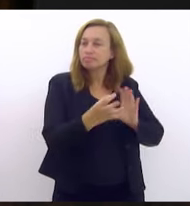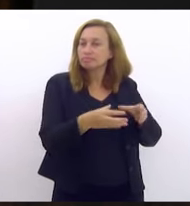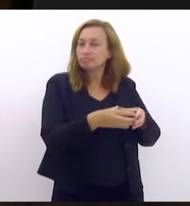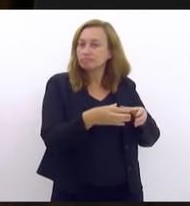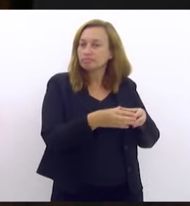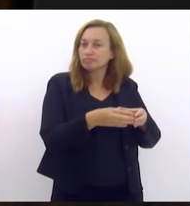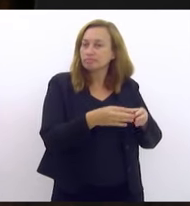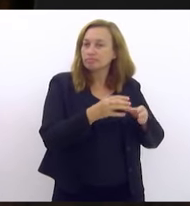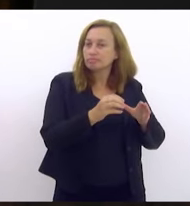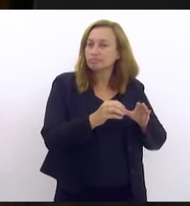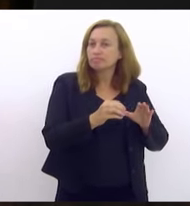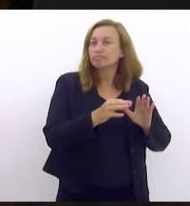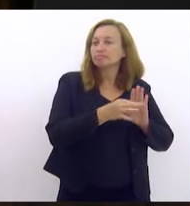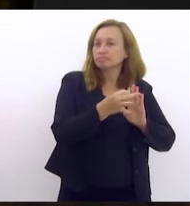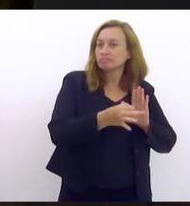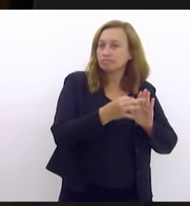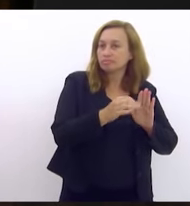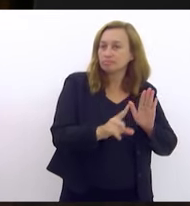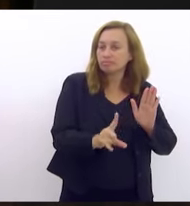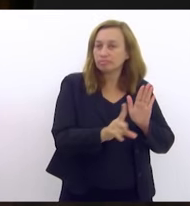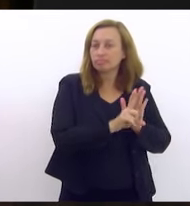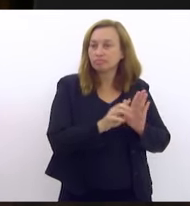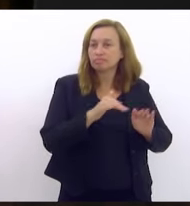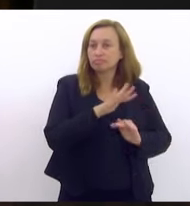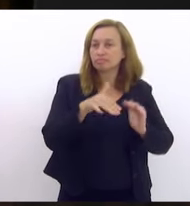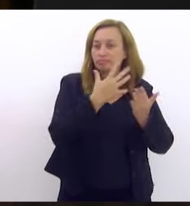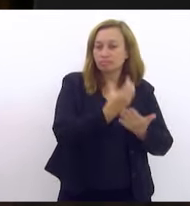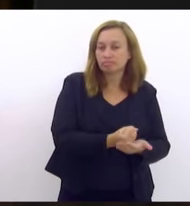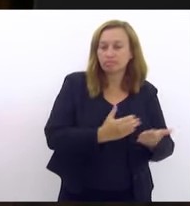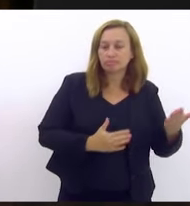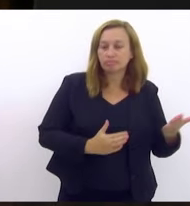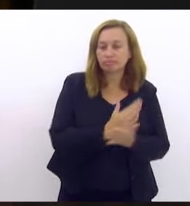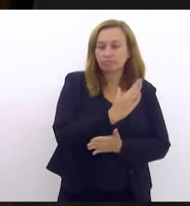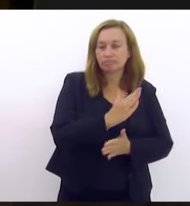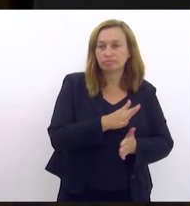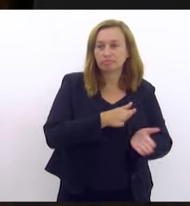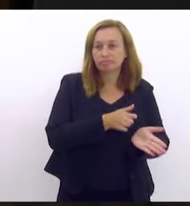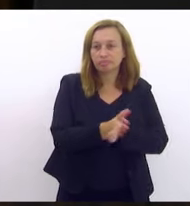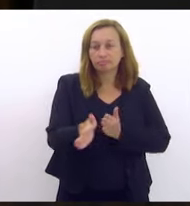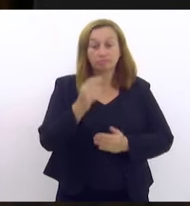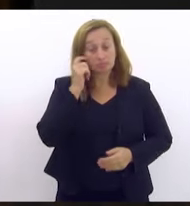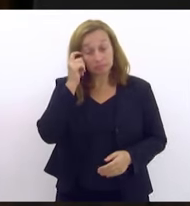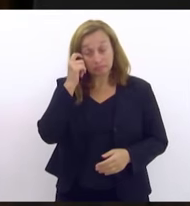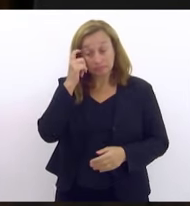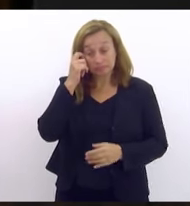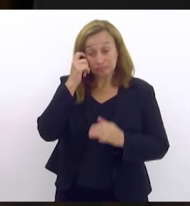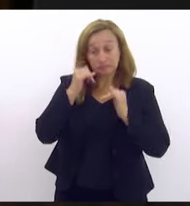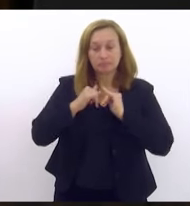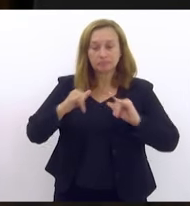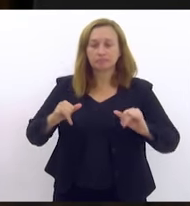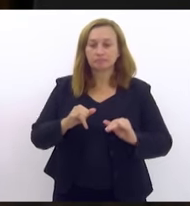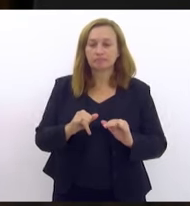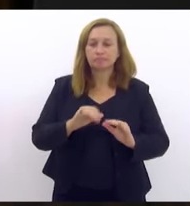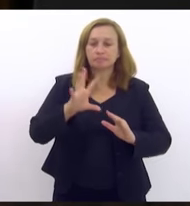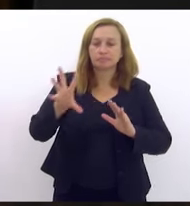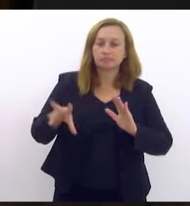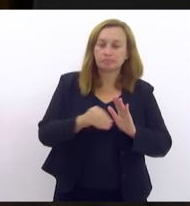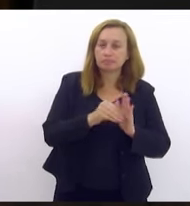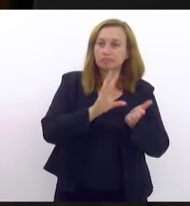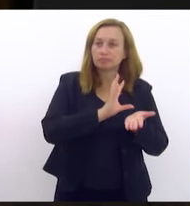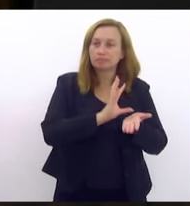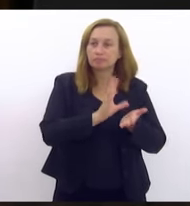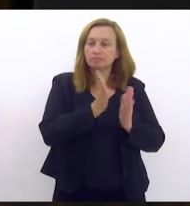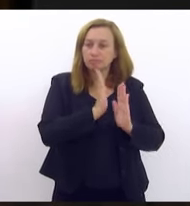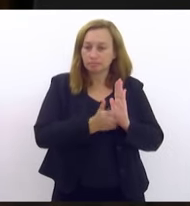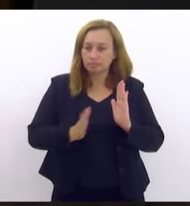de Indicações Legislativas. Senhores que aprovam, aprovado, vai à publicação. Anuncio, incluído na ordem do dia de acordo com o